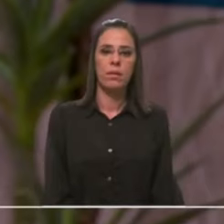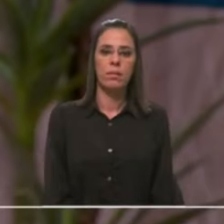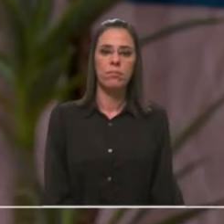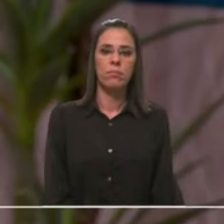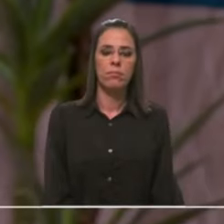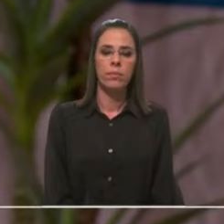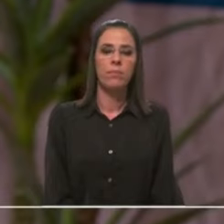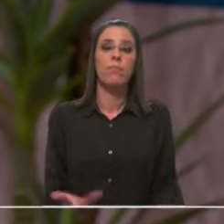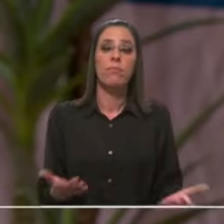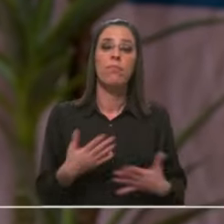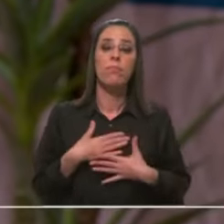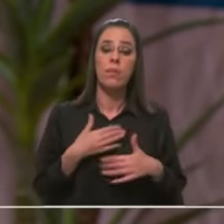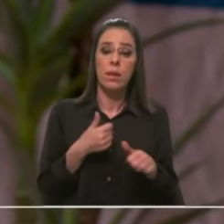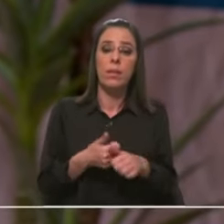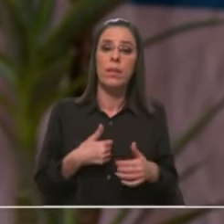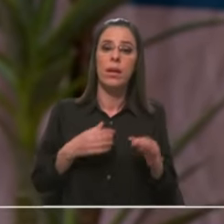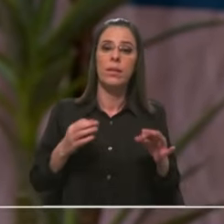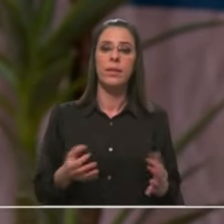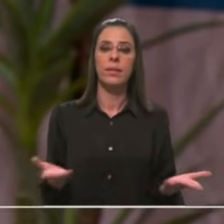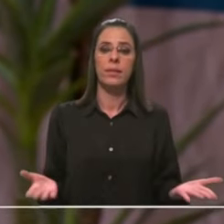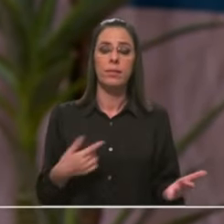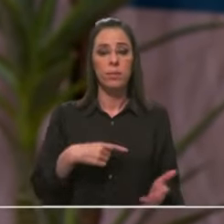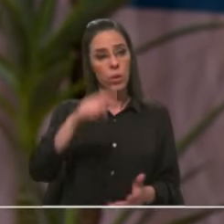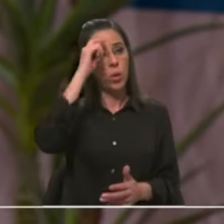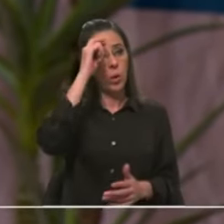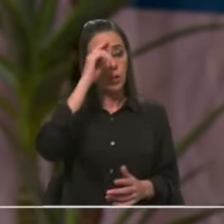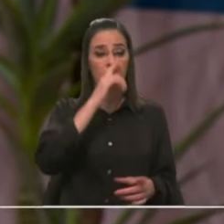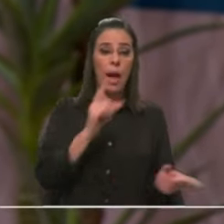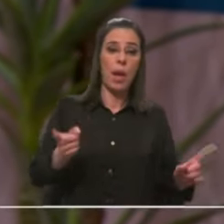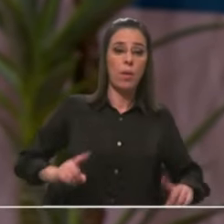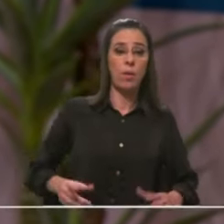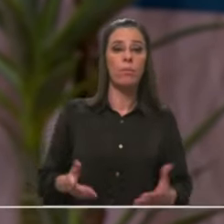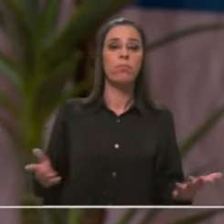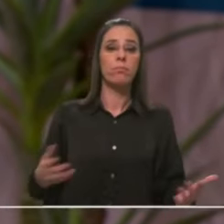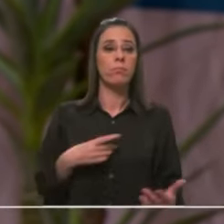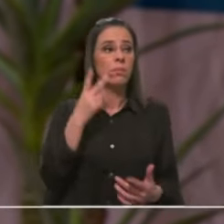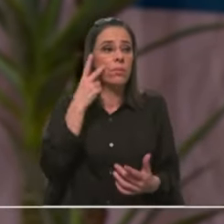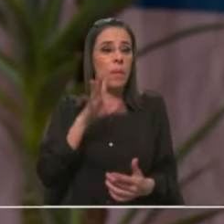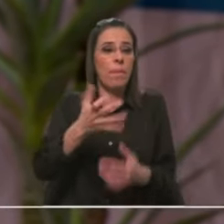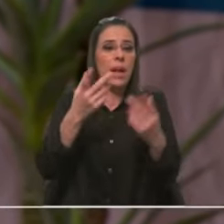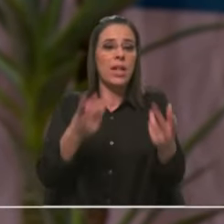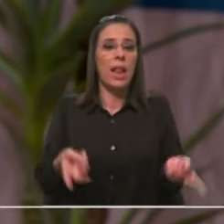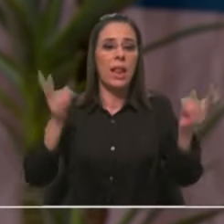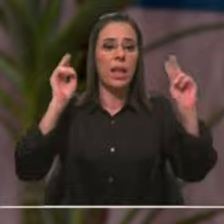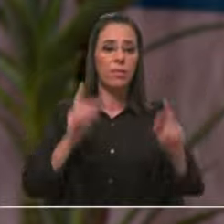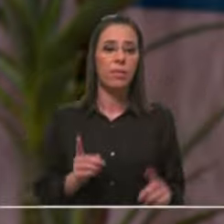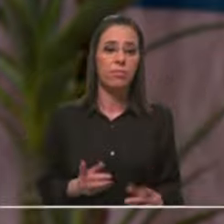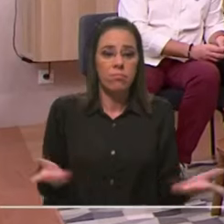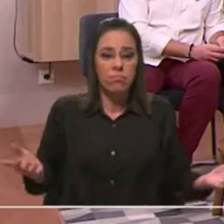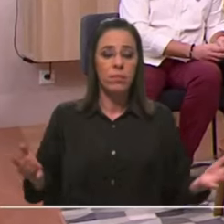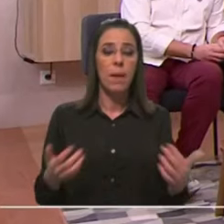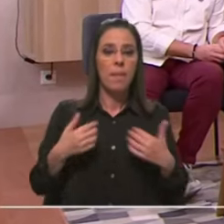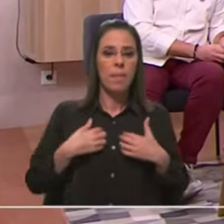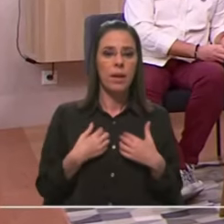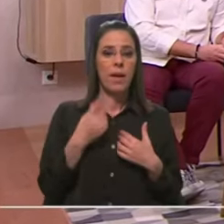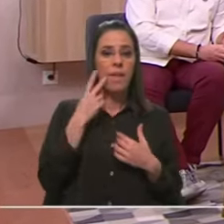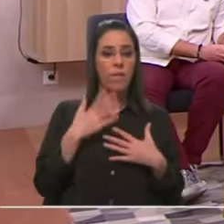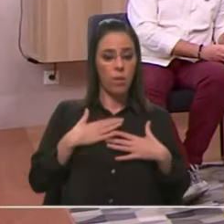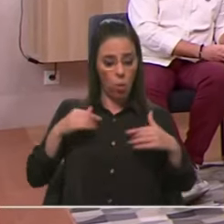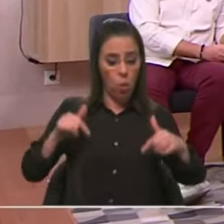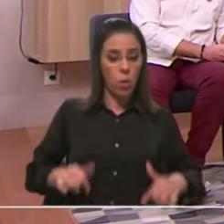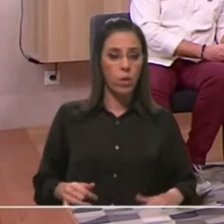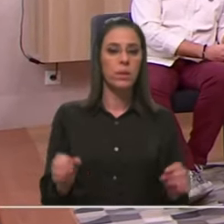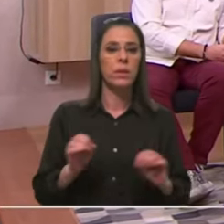enfim é é uma coisa que me acompanha mesmo e eu respeito muito quem não é acho que nós vivemos num país livre e é assim que deve ser mas eu não imagino a minha vida